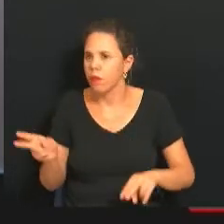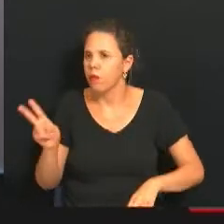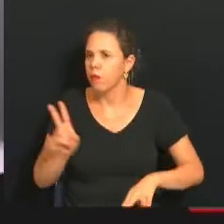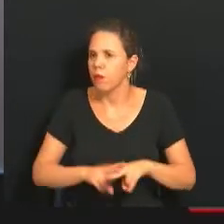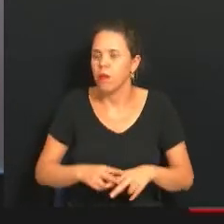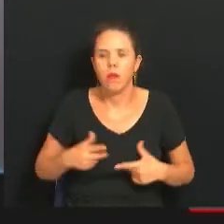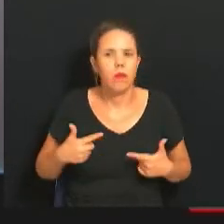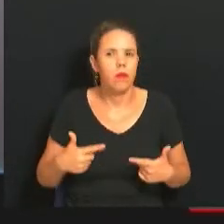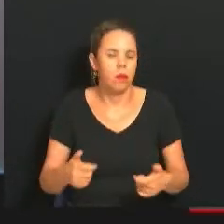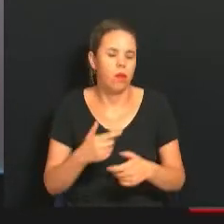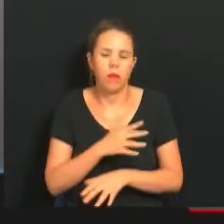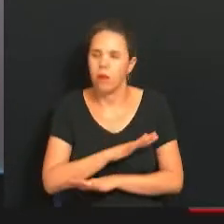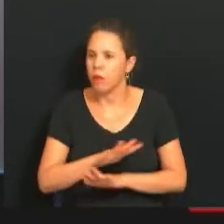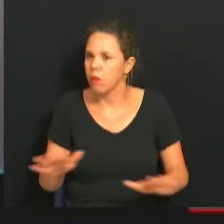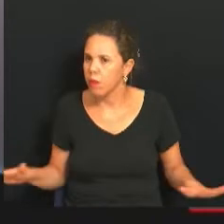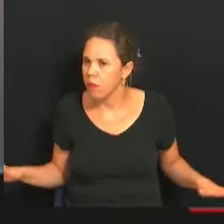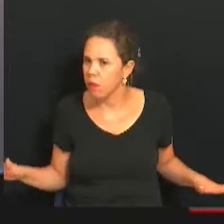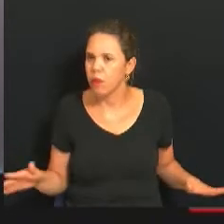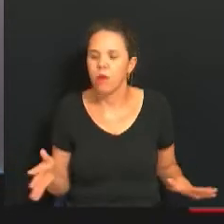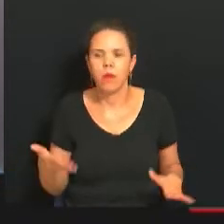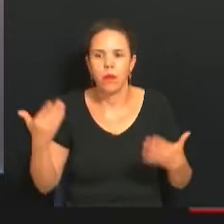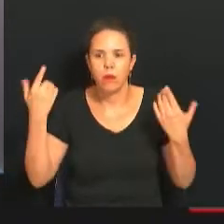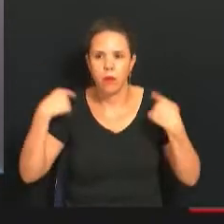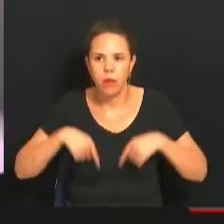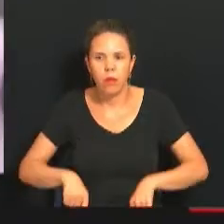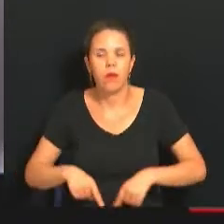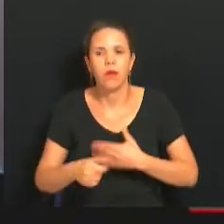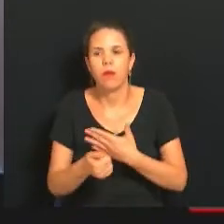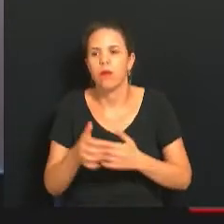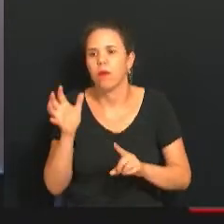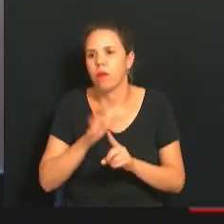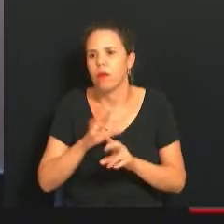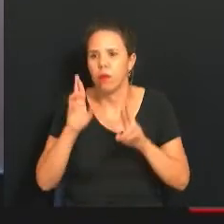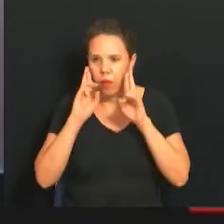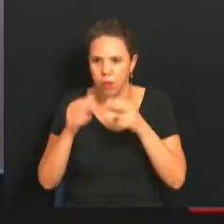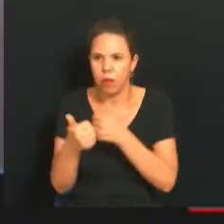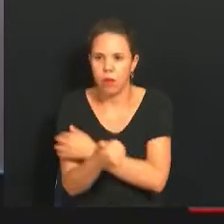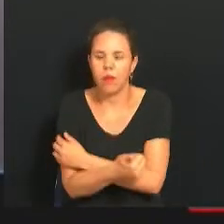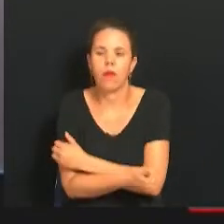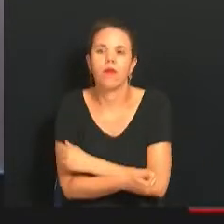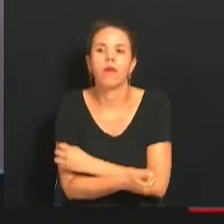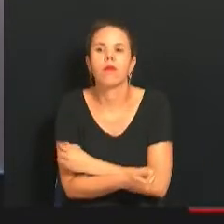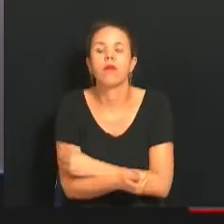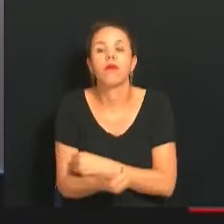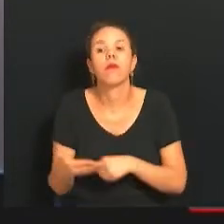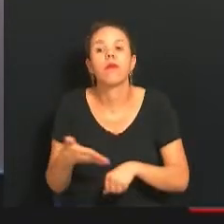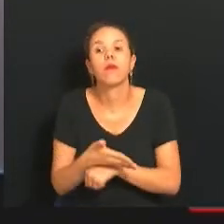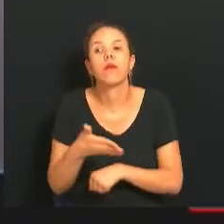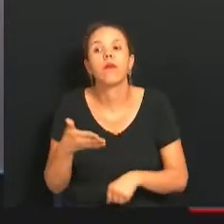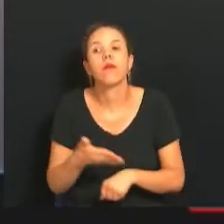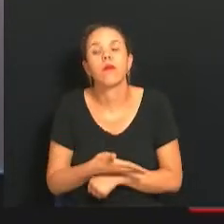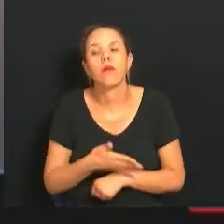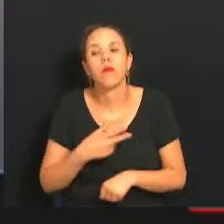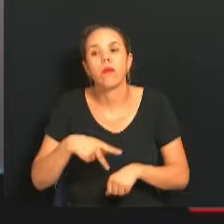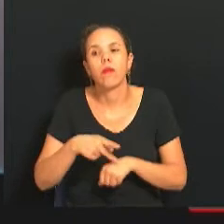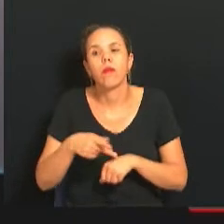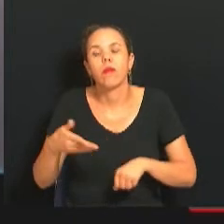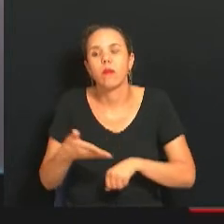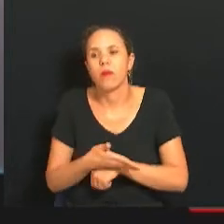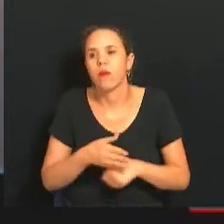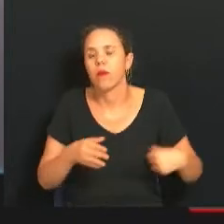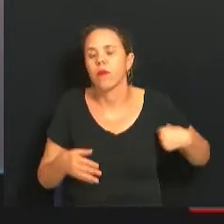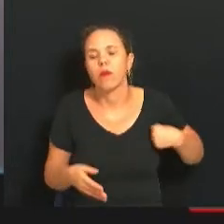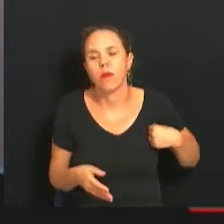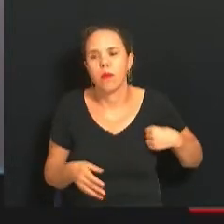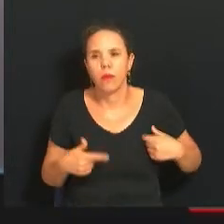terão sua integridade física, moral, mental respeitada. Então, a participação desses estrangeiros e dos civis na guerra